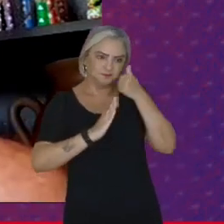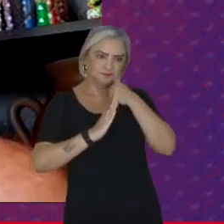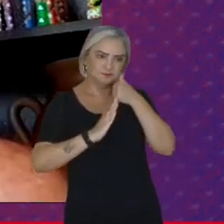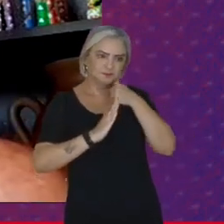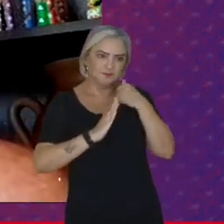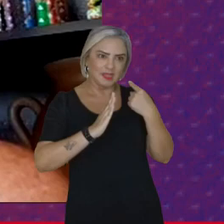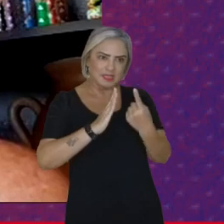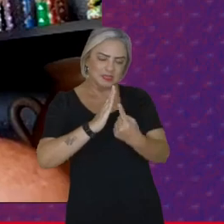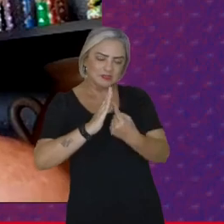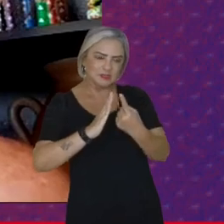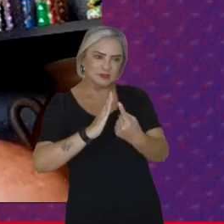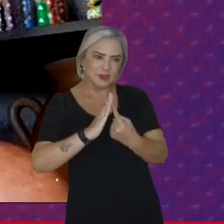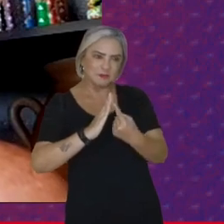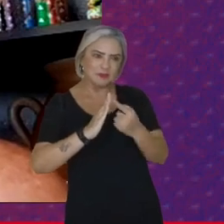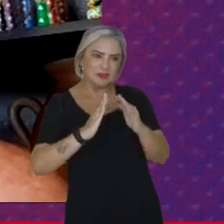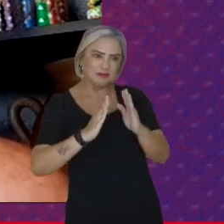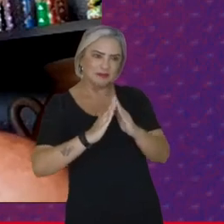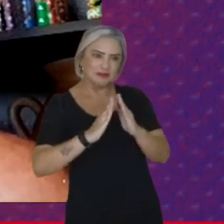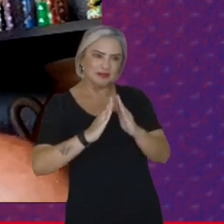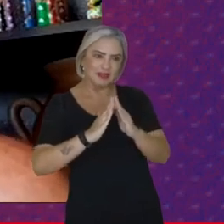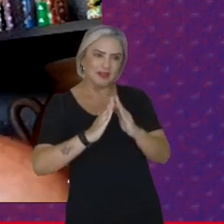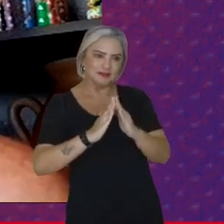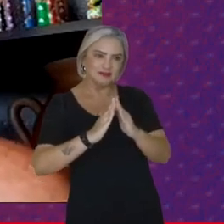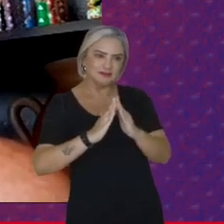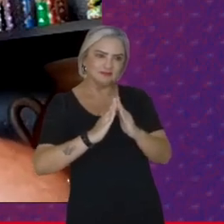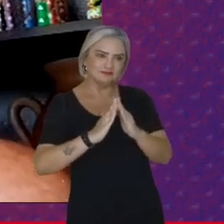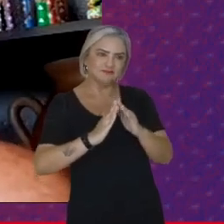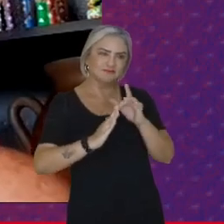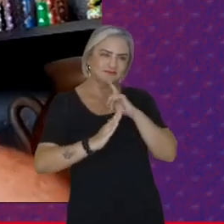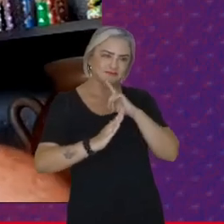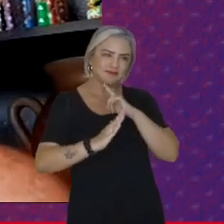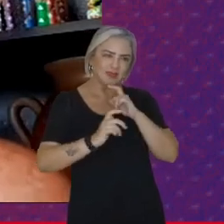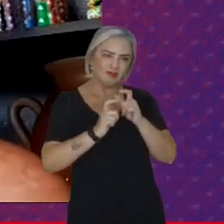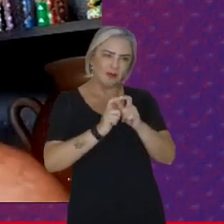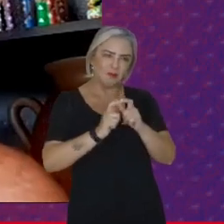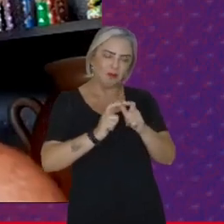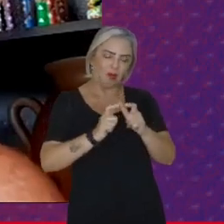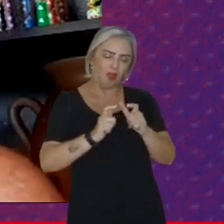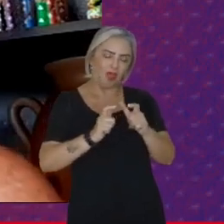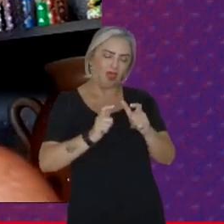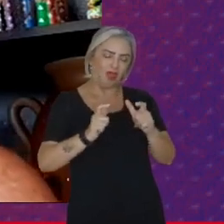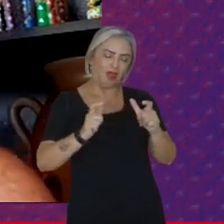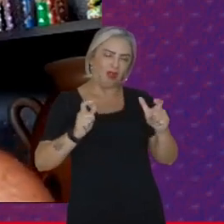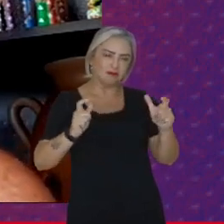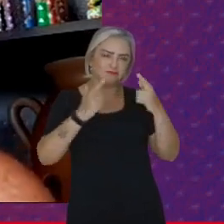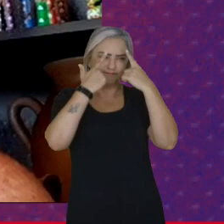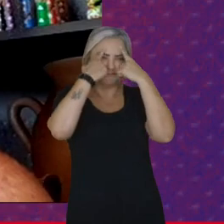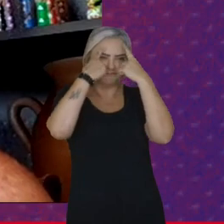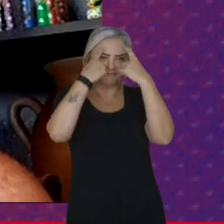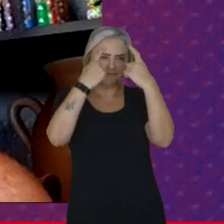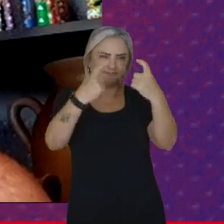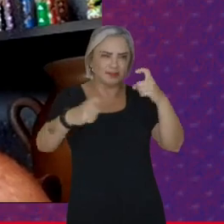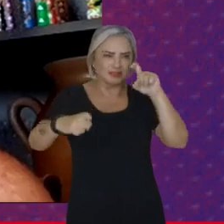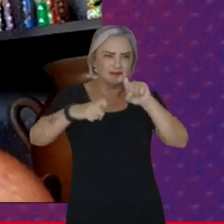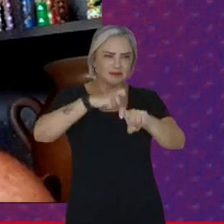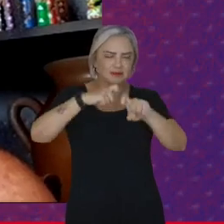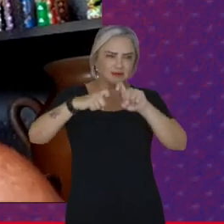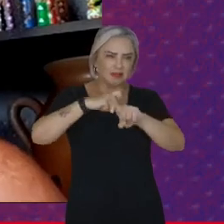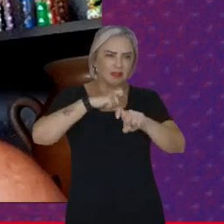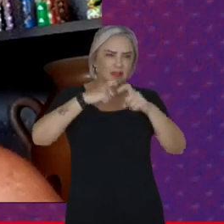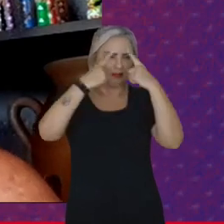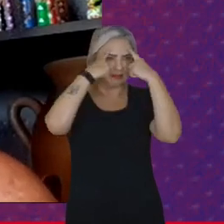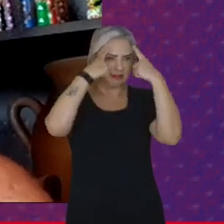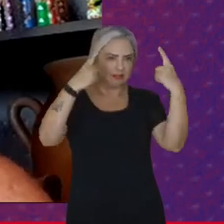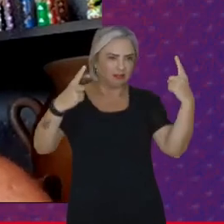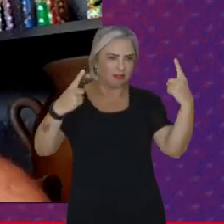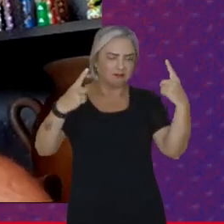esse isolamento em casa, provocou um grande aumento na questão da violência sexual e da